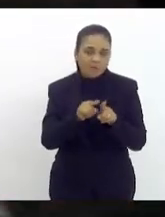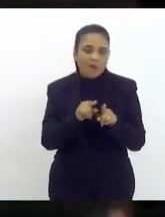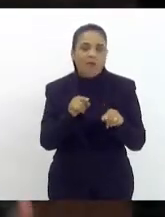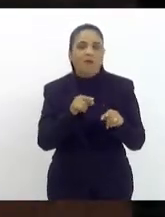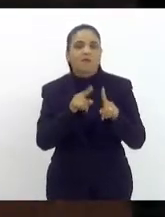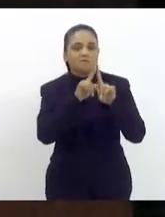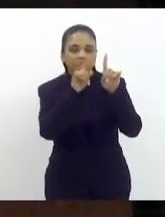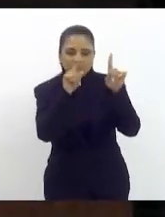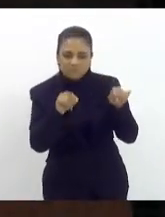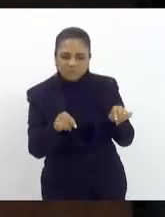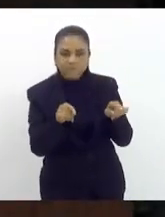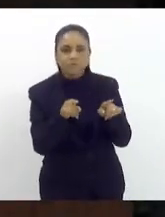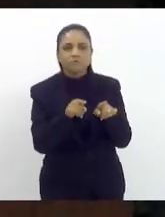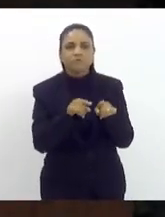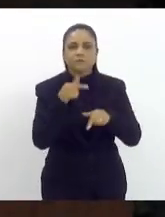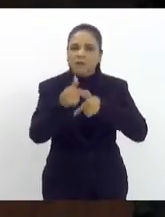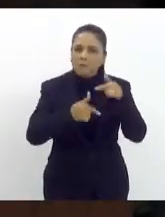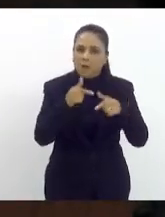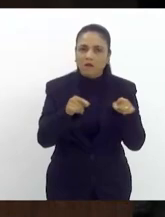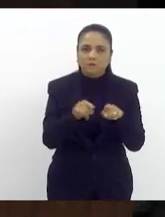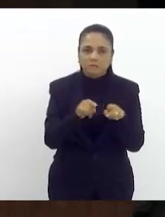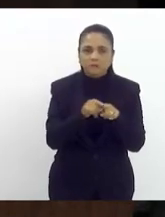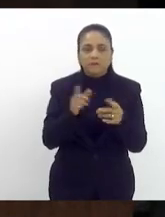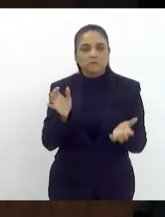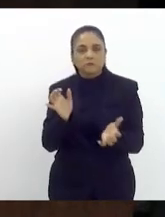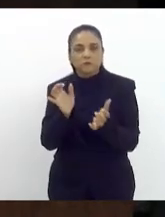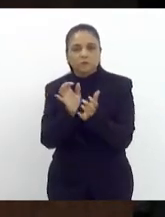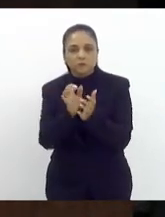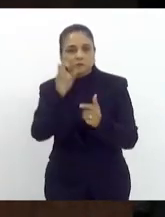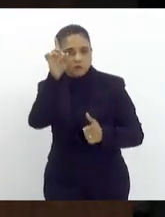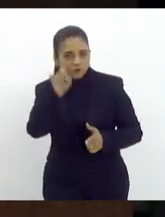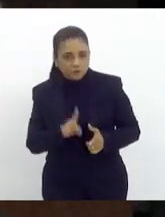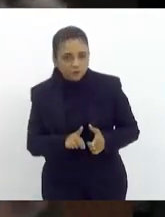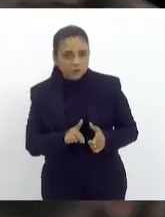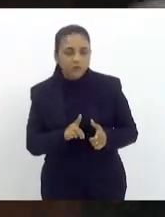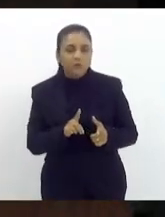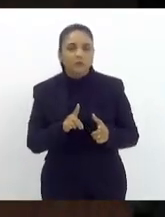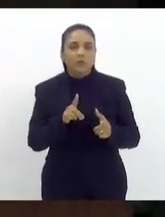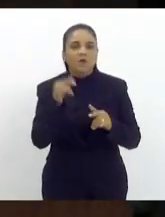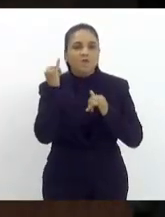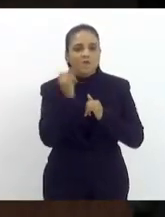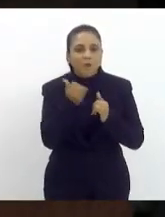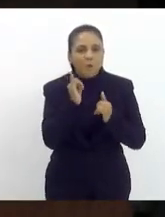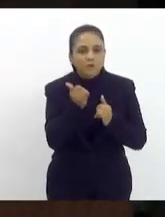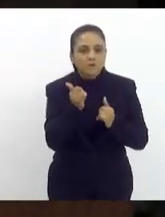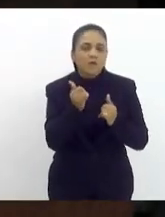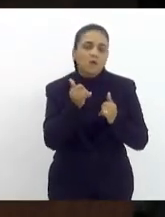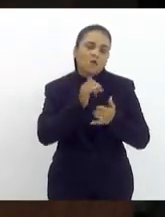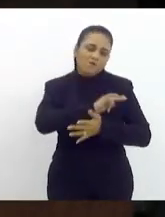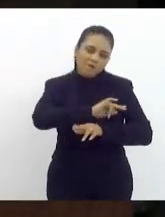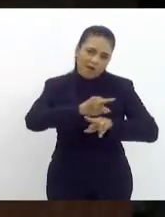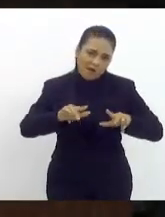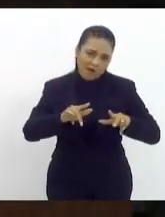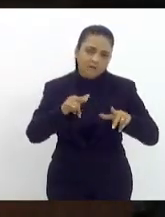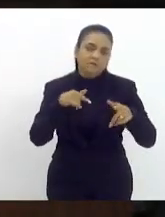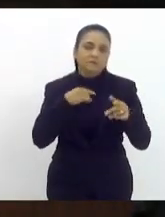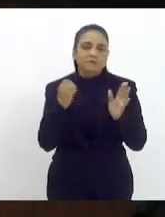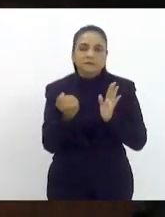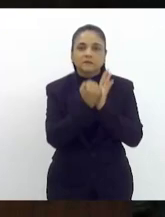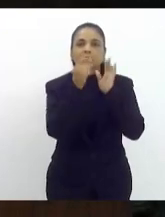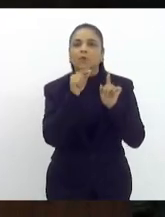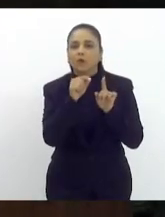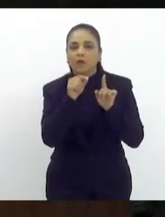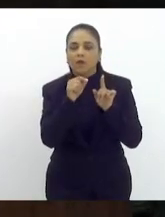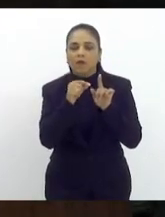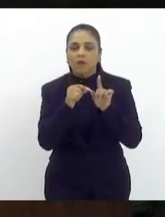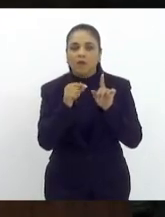servidores. E na Unifaz estive com o diretor da equipe e, dentre outras informações apresentadas, está a atuação destacada no